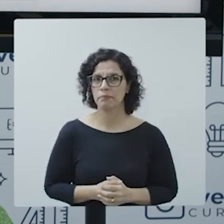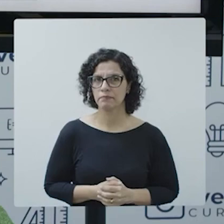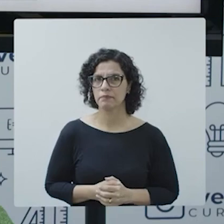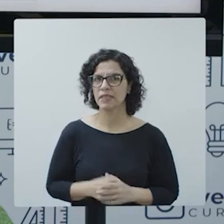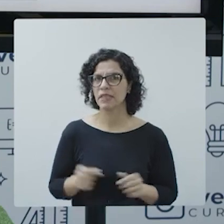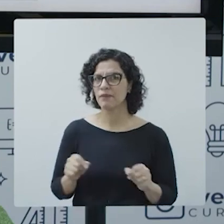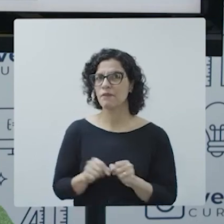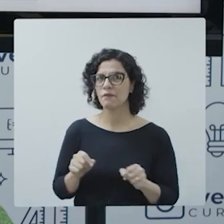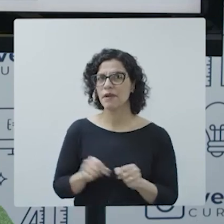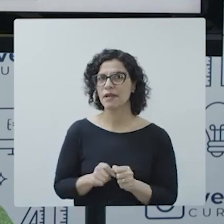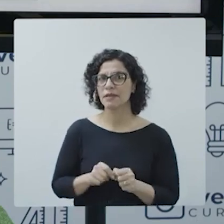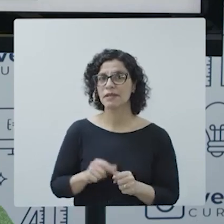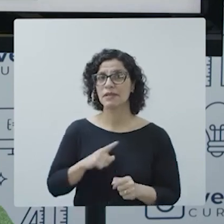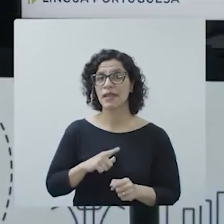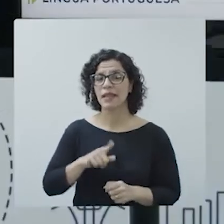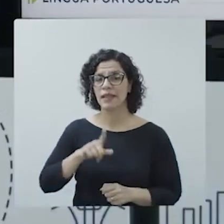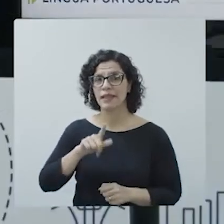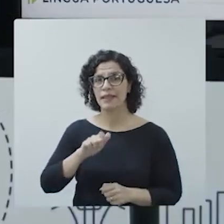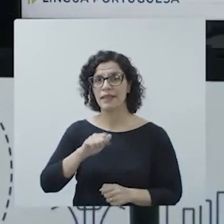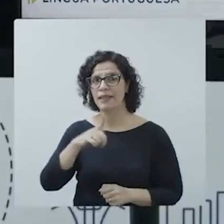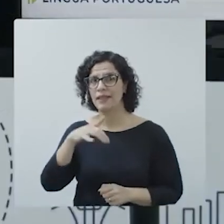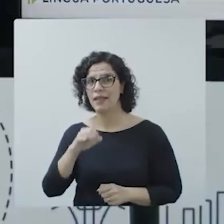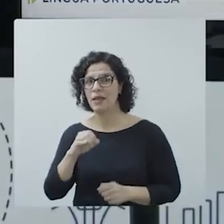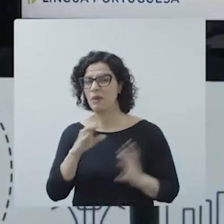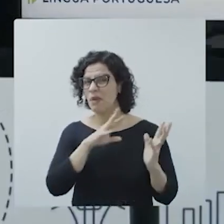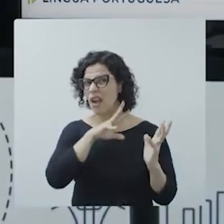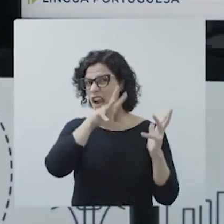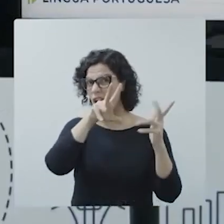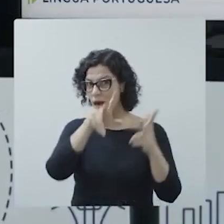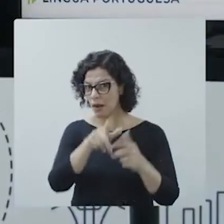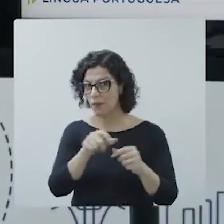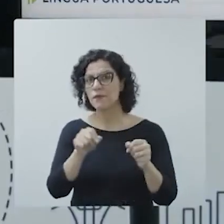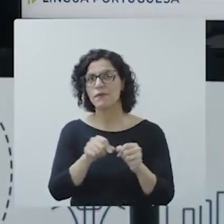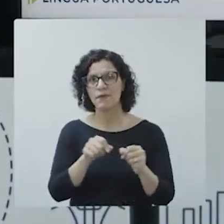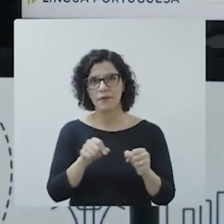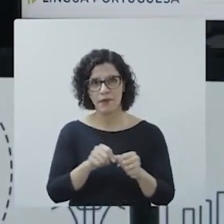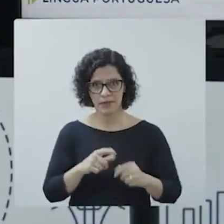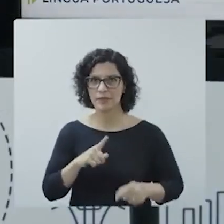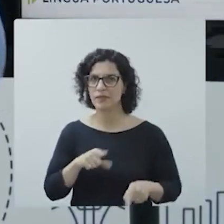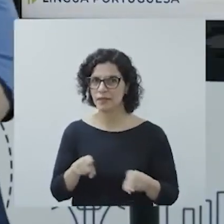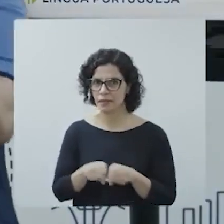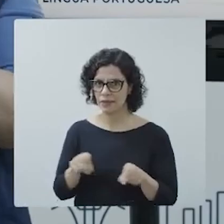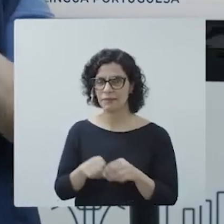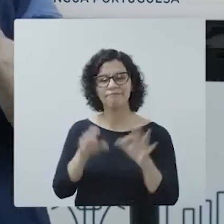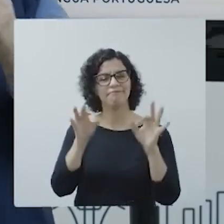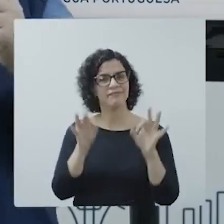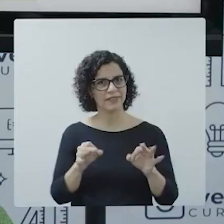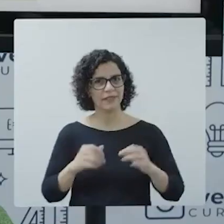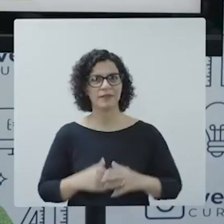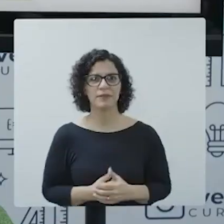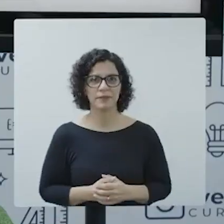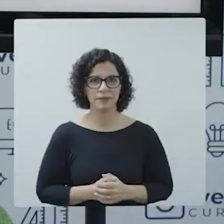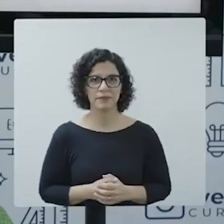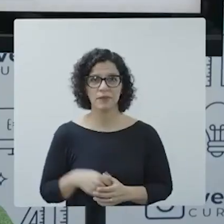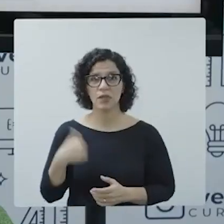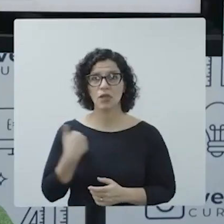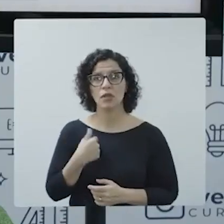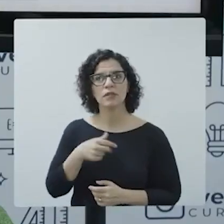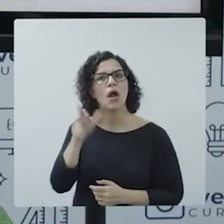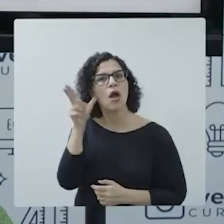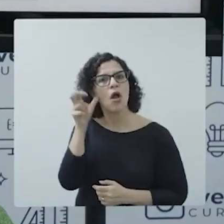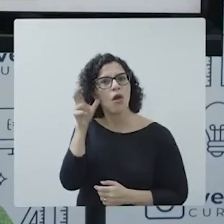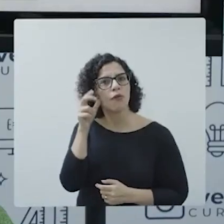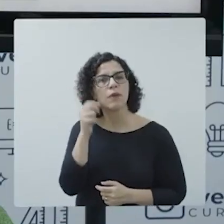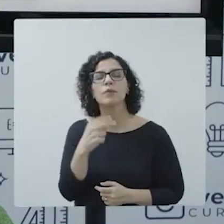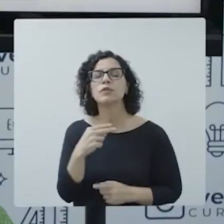Quem falou que é o som do leão, acertou. Nós ouvimos o